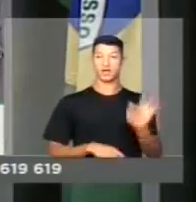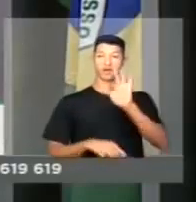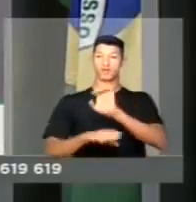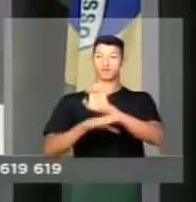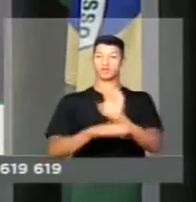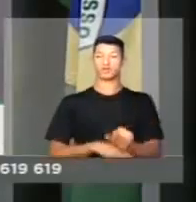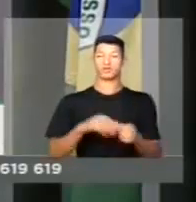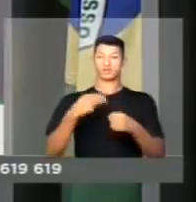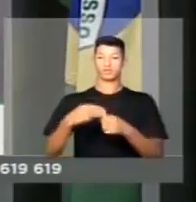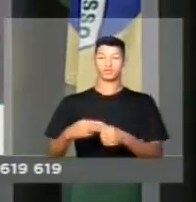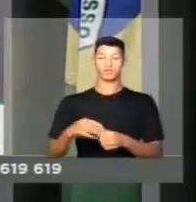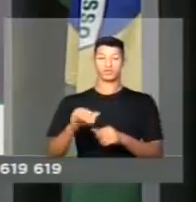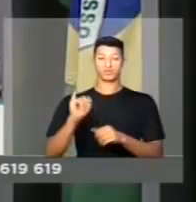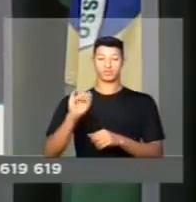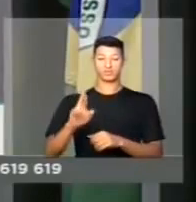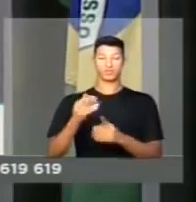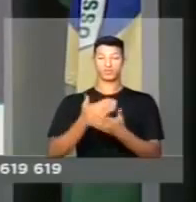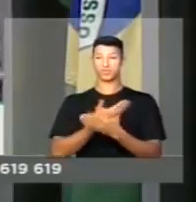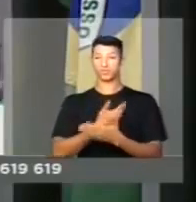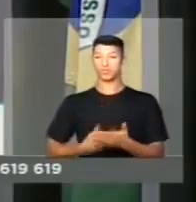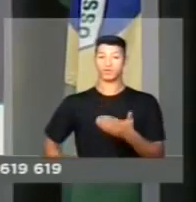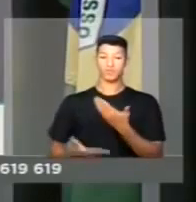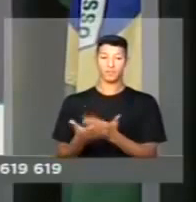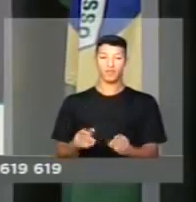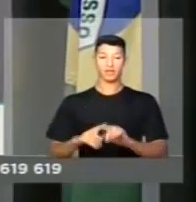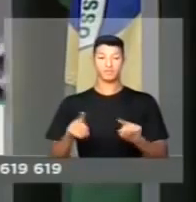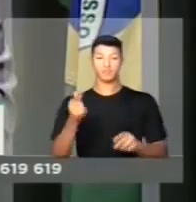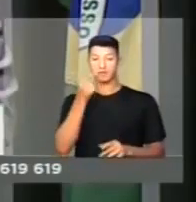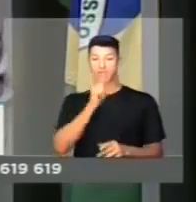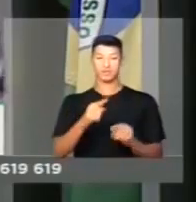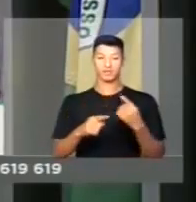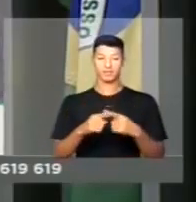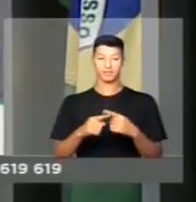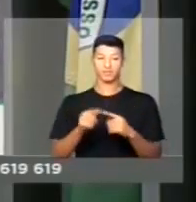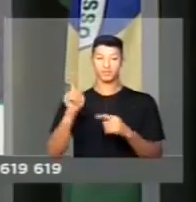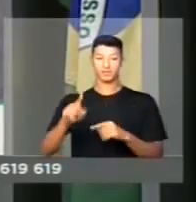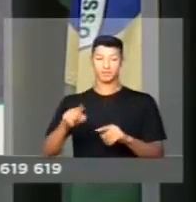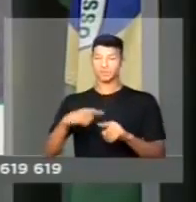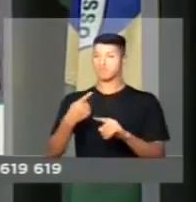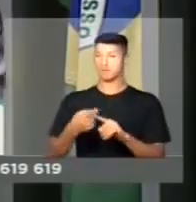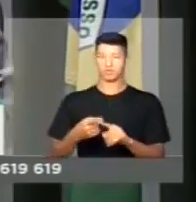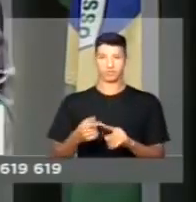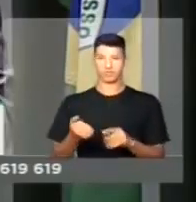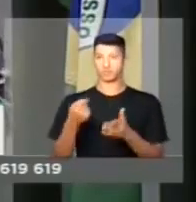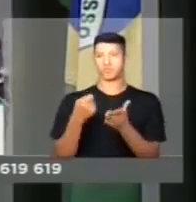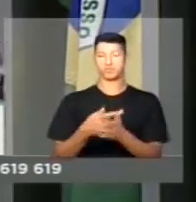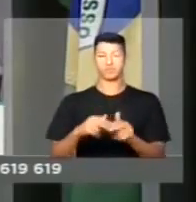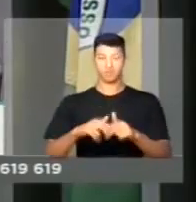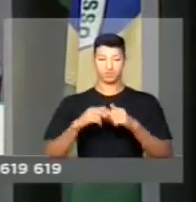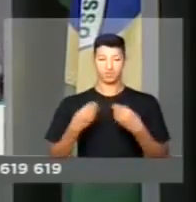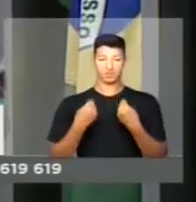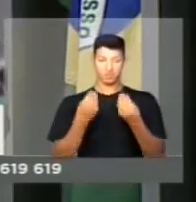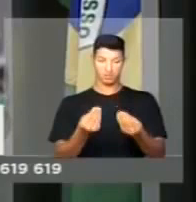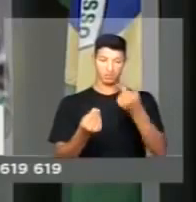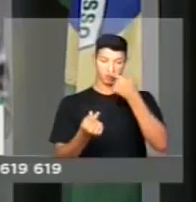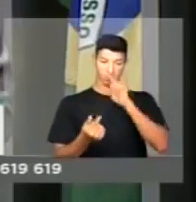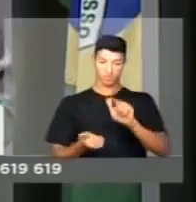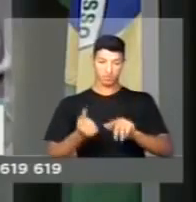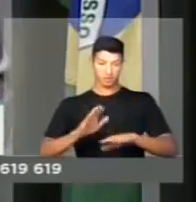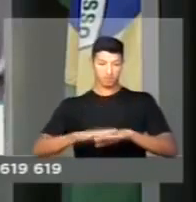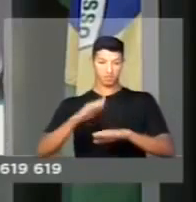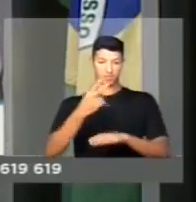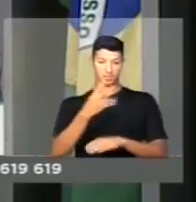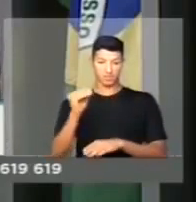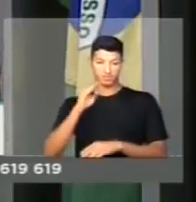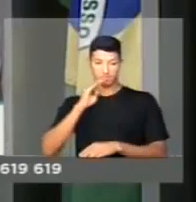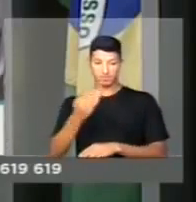Ao tirar os impostos, o governo perde a arrecadação, mas ganha, porque ele é o maior comprador. Com isso, daria um ganho de mais de